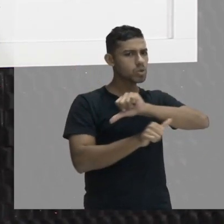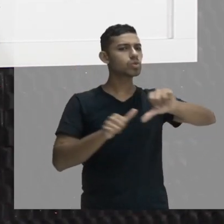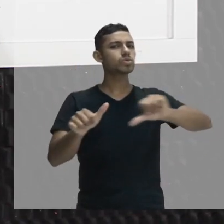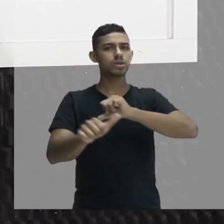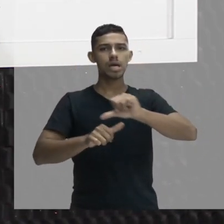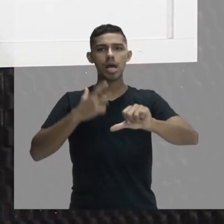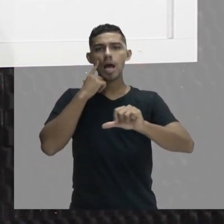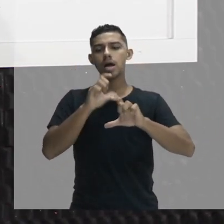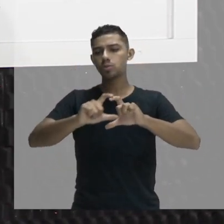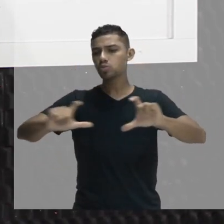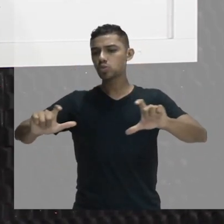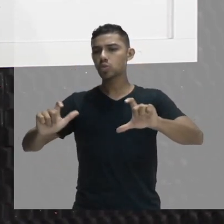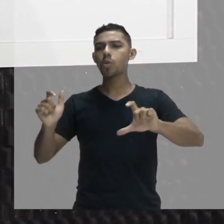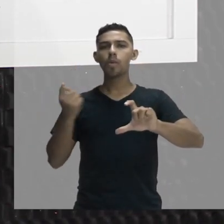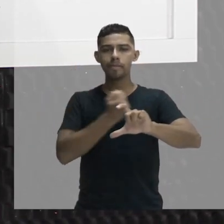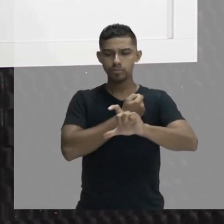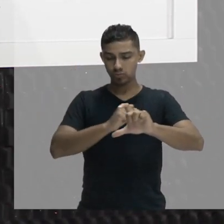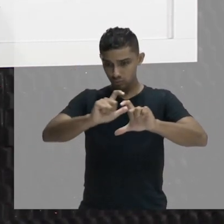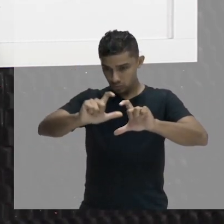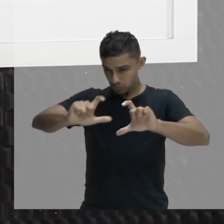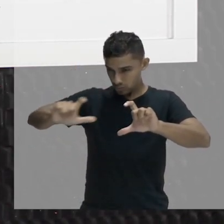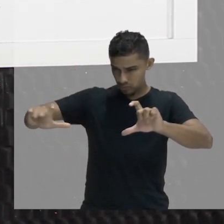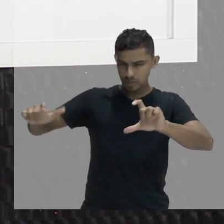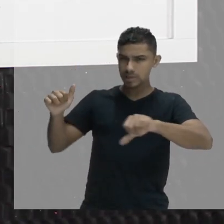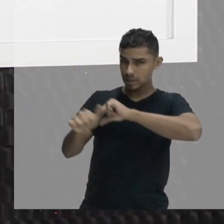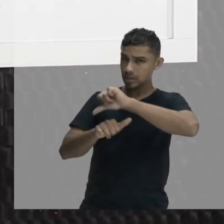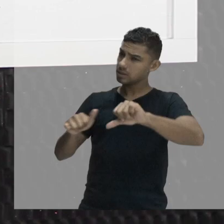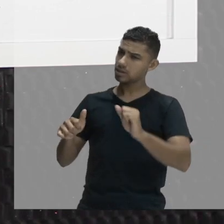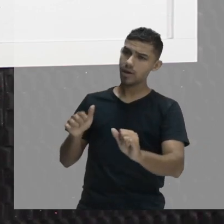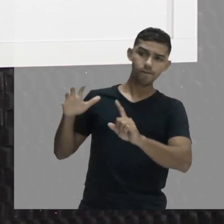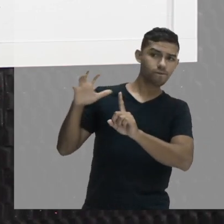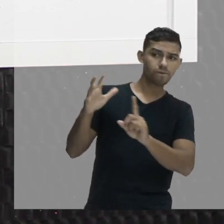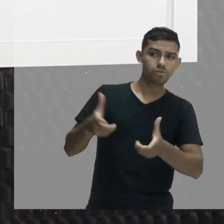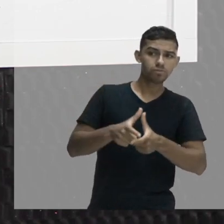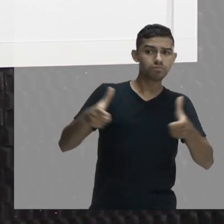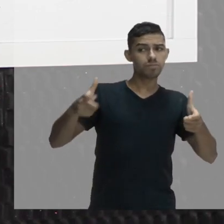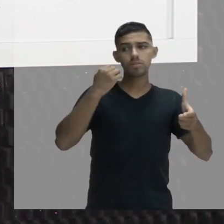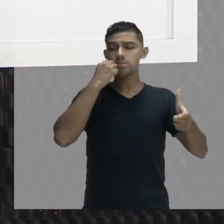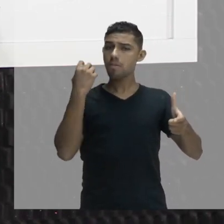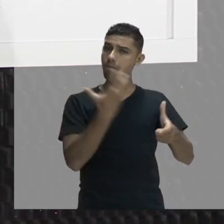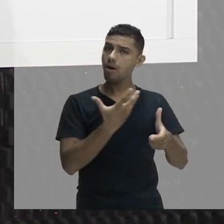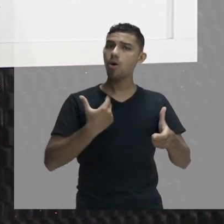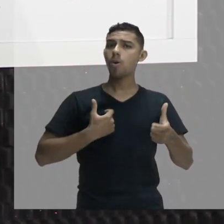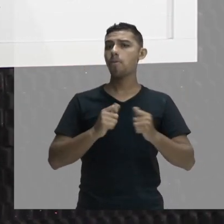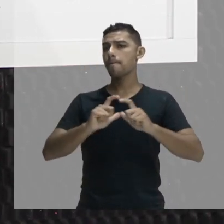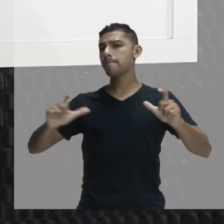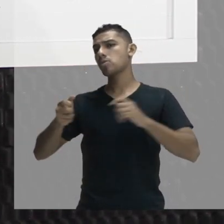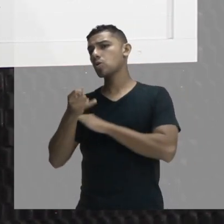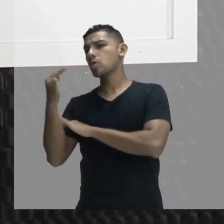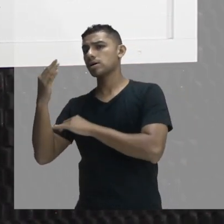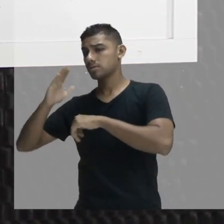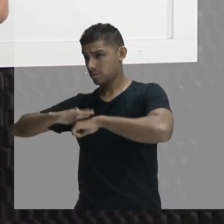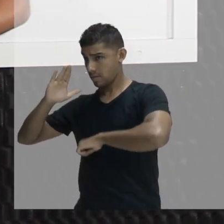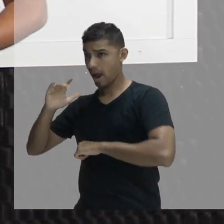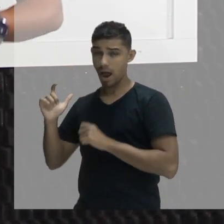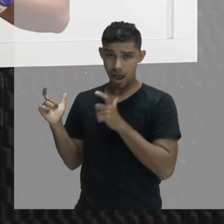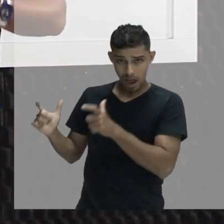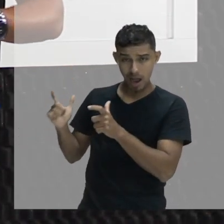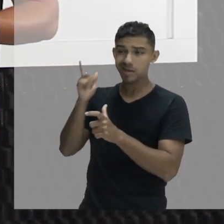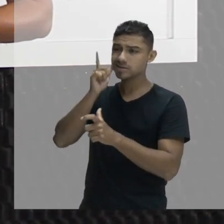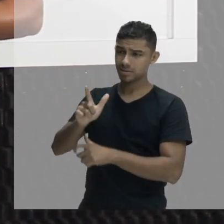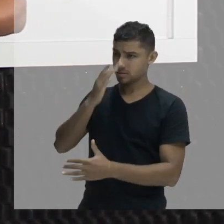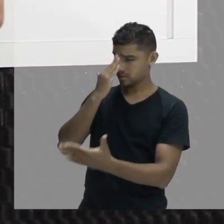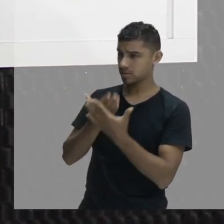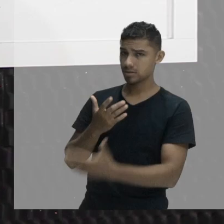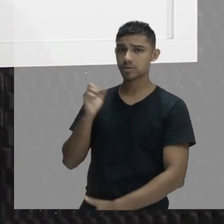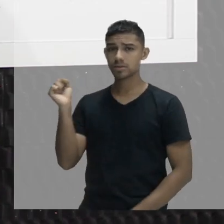abundância na quantidade de dígitos, né, da placa. Será que isso influencia na quantidade de placas que você pode formar? Tá? Acredito